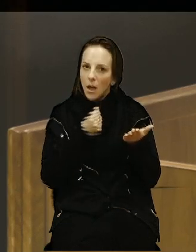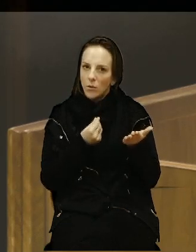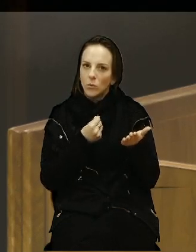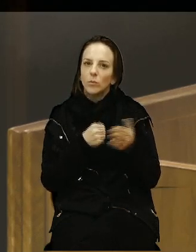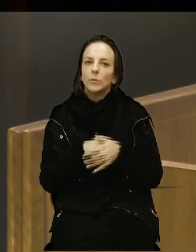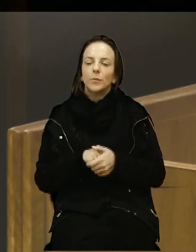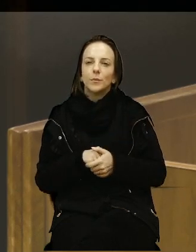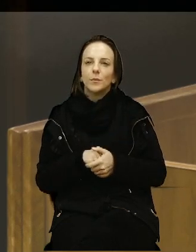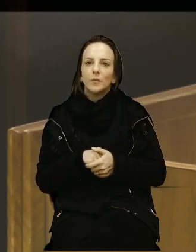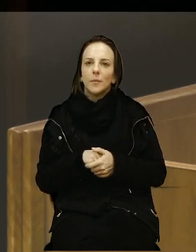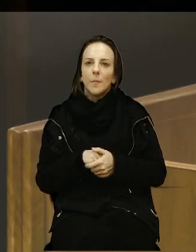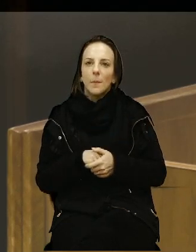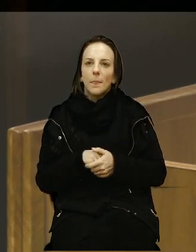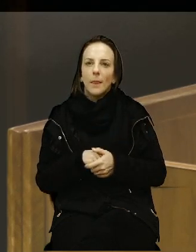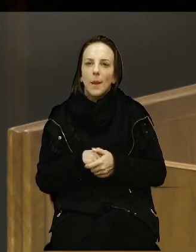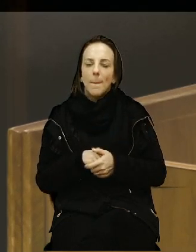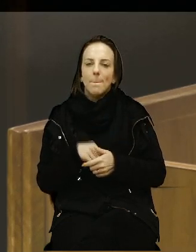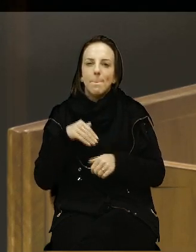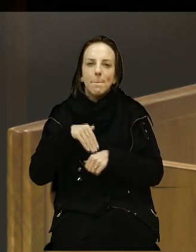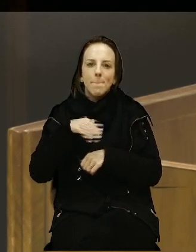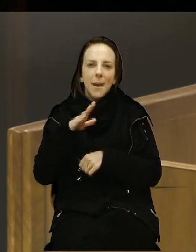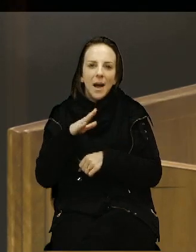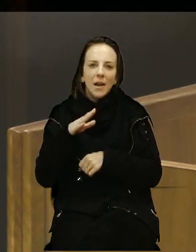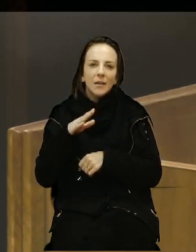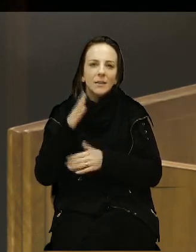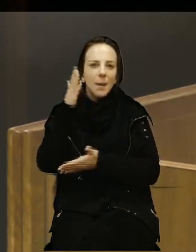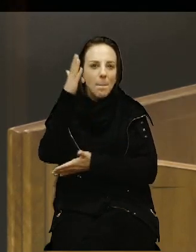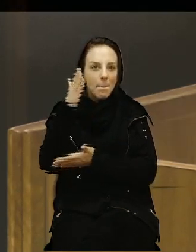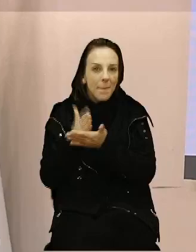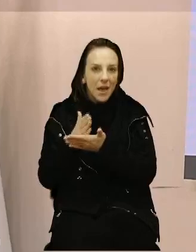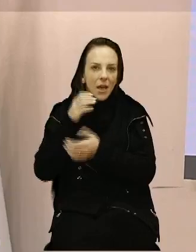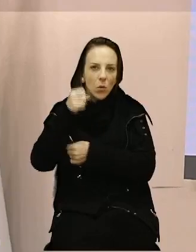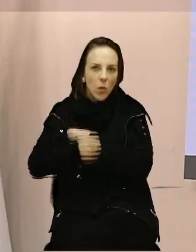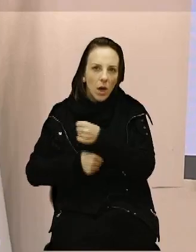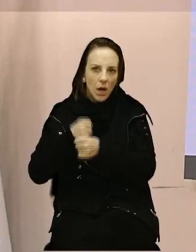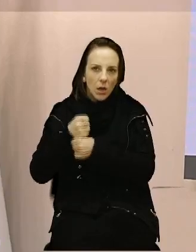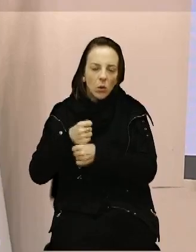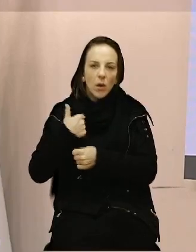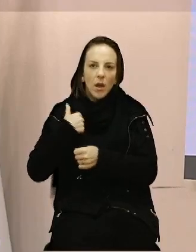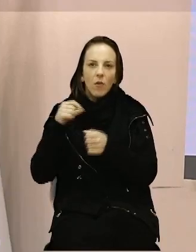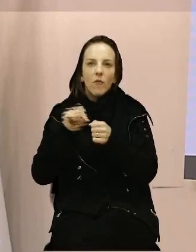que há mais de meio ano eu fiz uma indicação, do qual está aqui, ó,